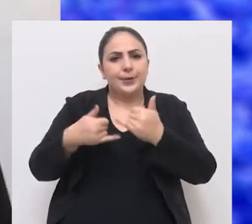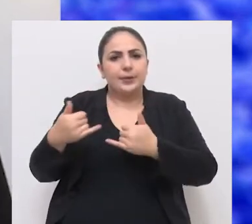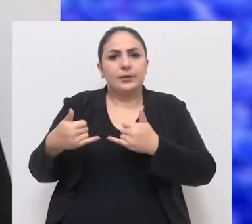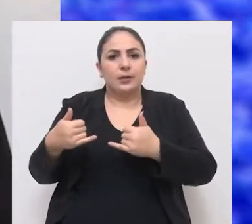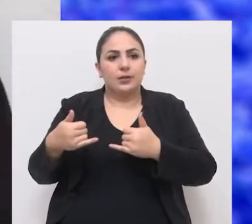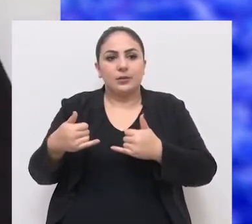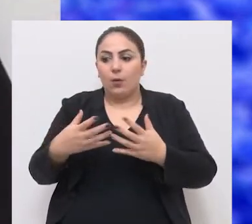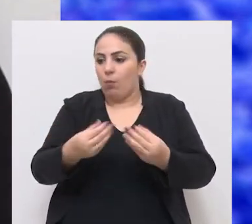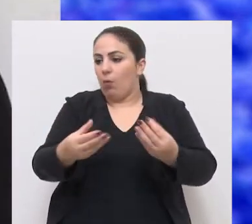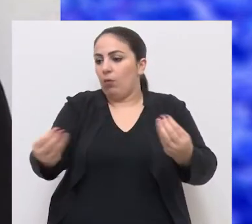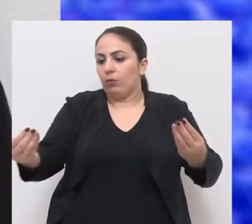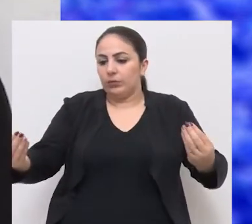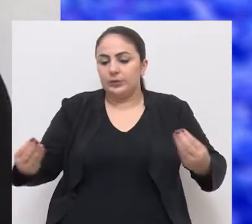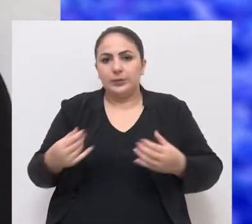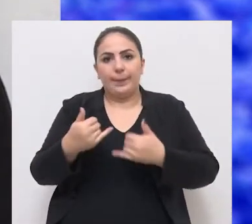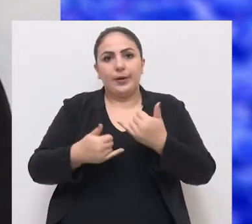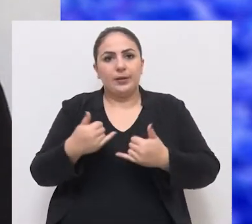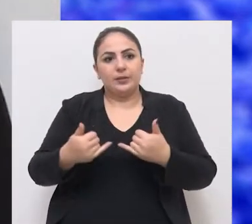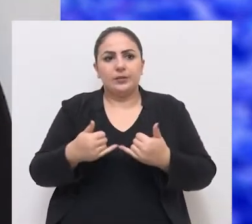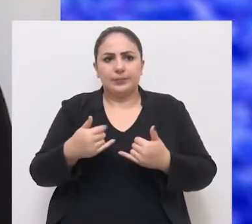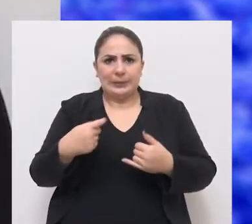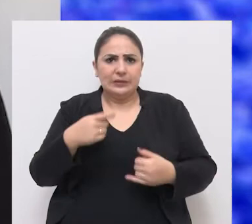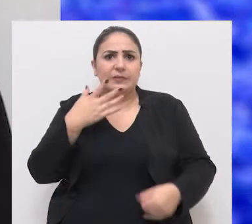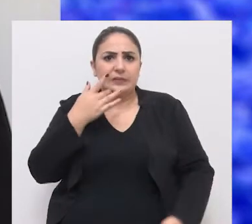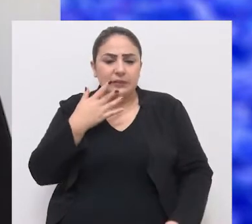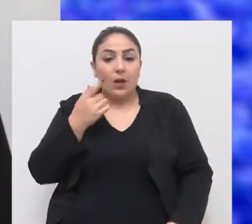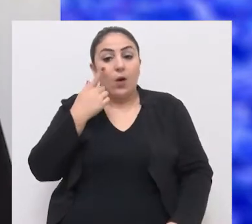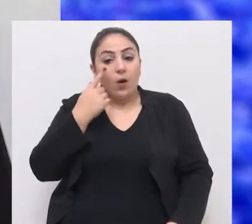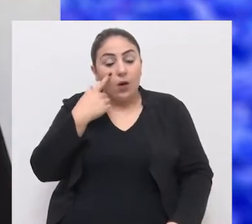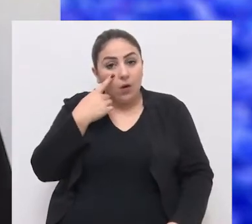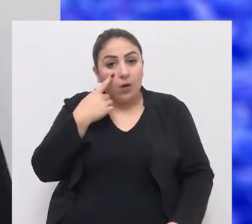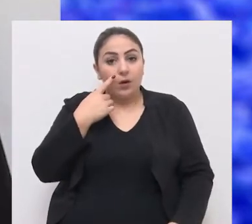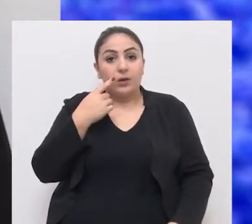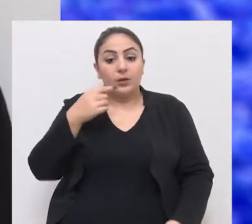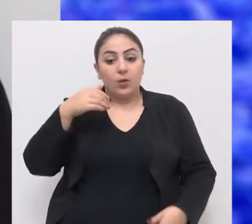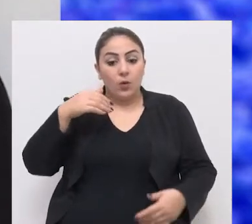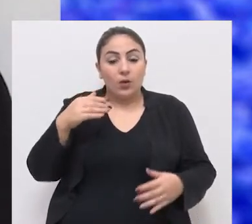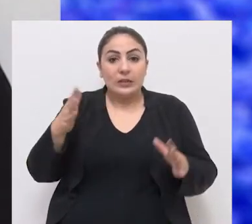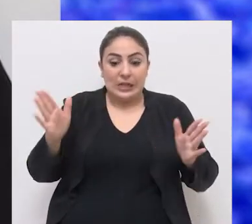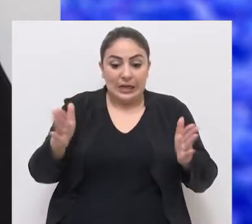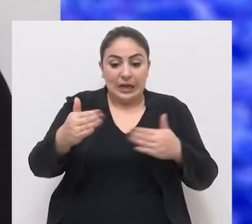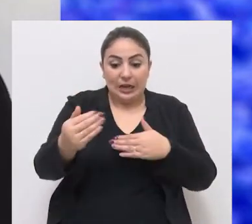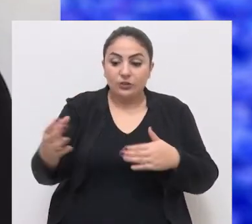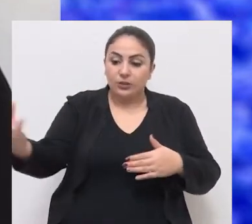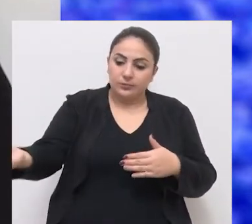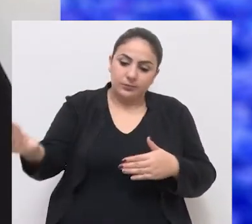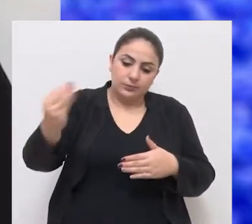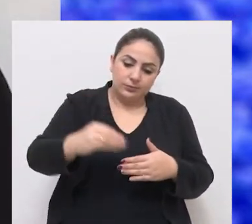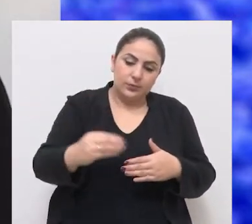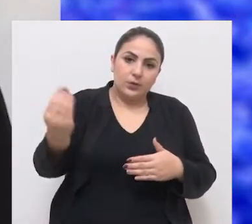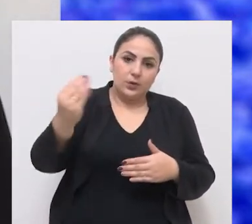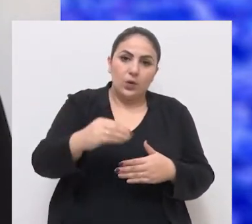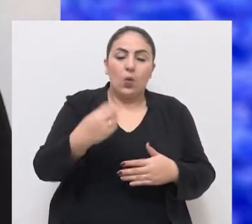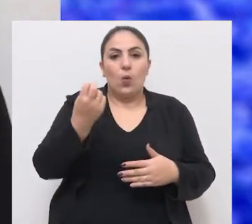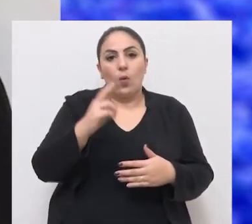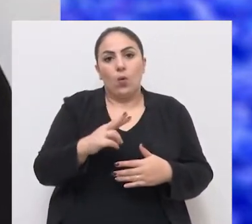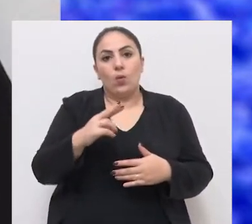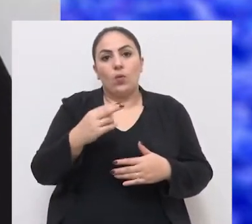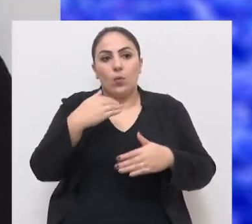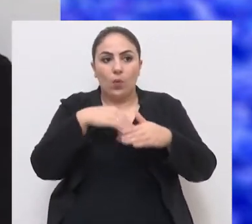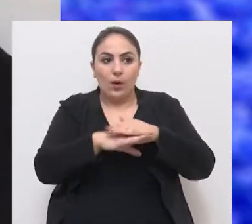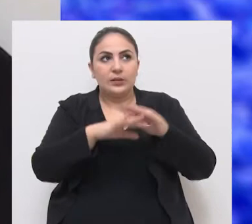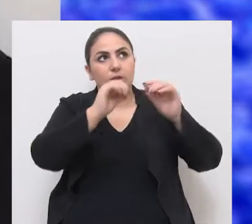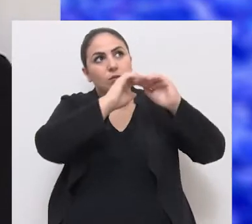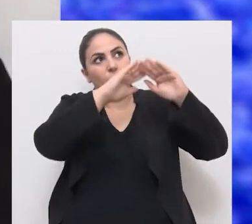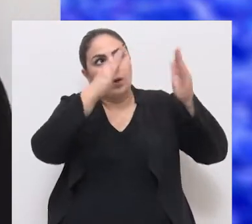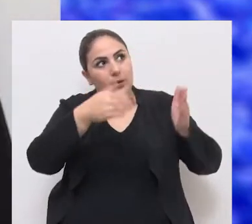brinquedos, aí é uma imensidão de brinquedo. Então eu tenho que facilitar a vida da criança. Guarde os brinquedos na caixa, né? Ou guarde os brinquedos